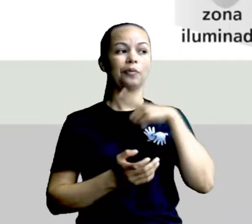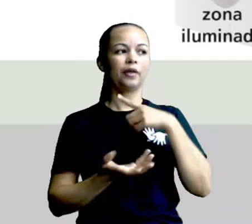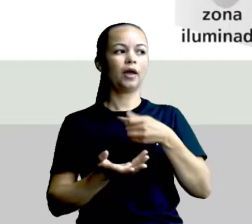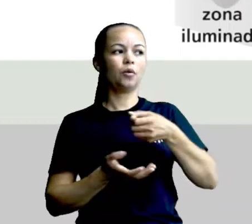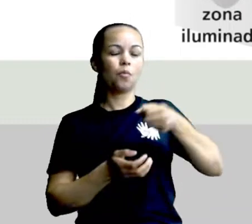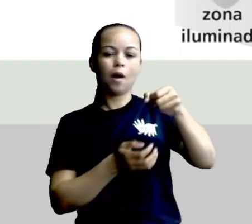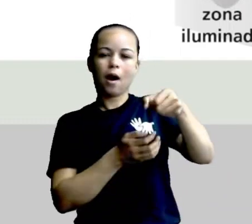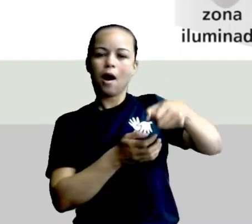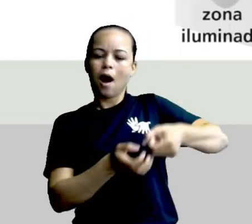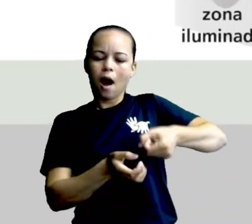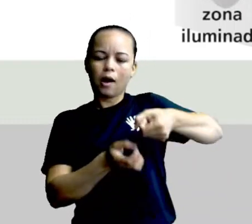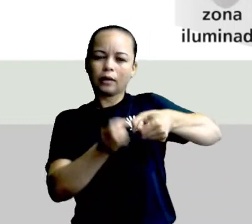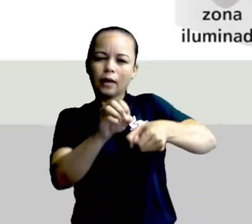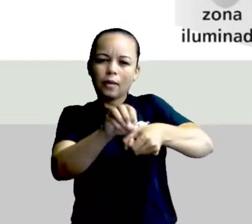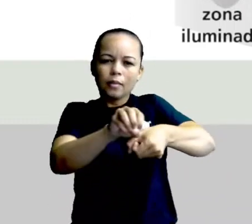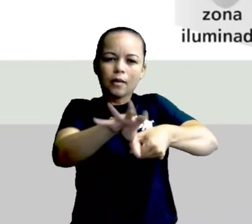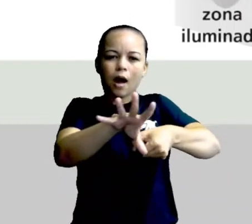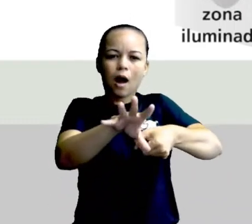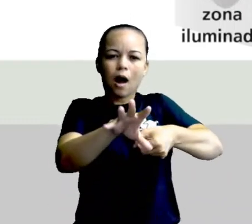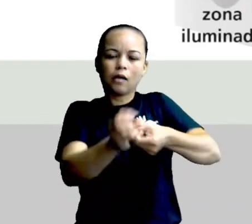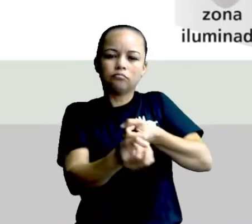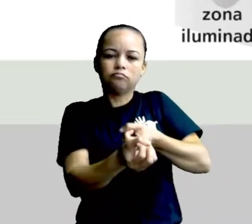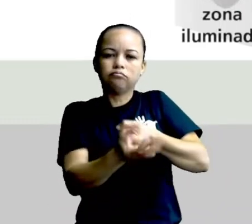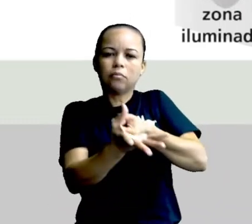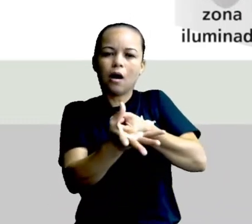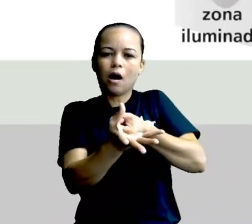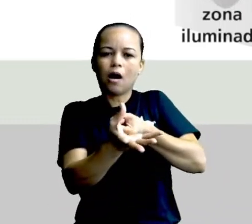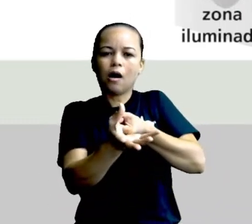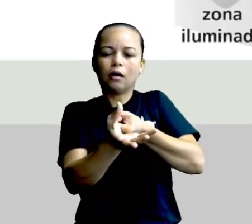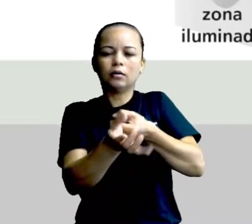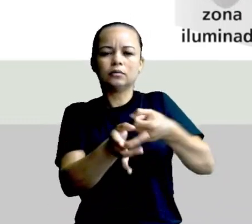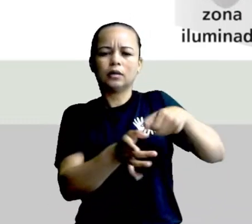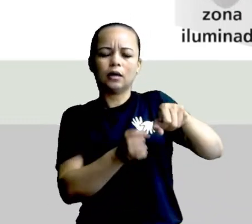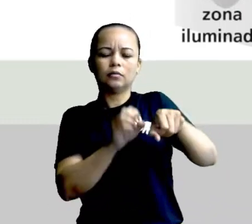lanterna, certo? Essa lanterna aqui, ela está...